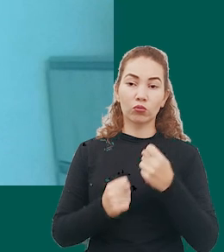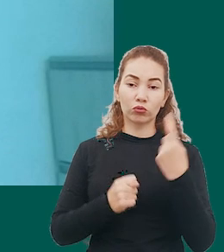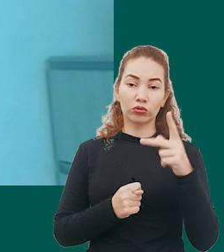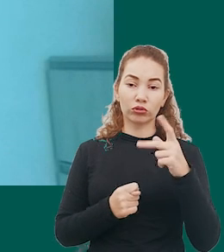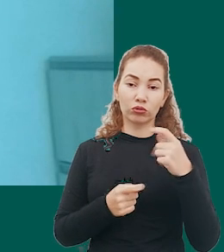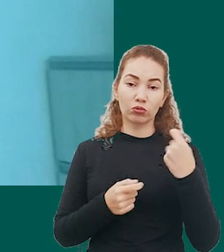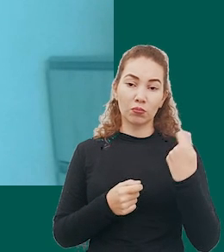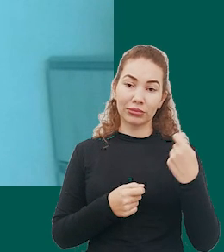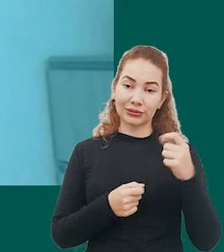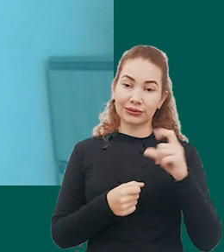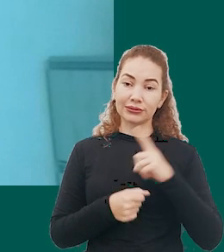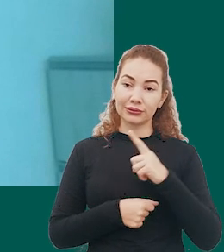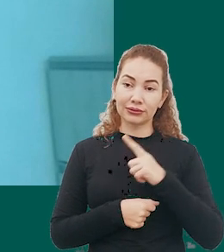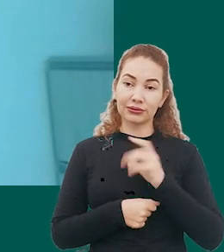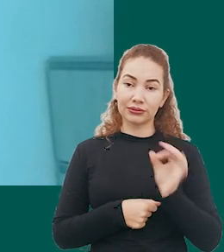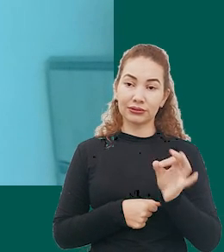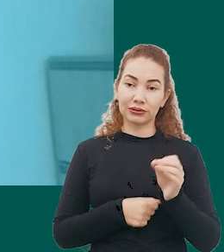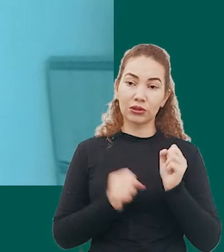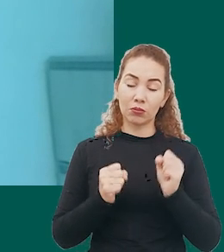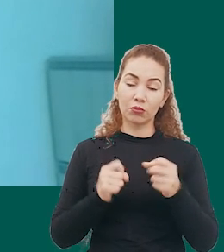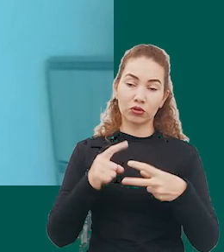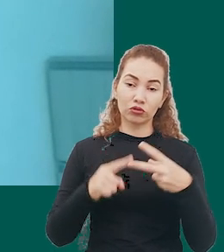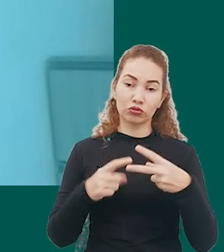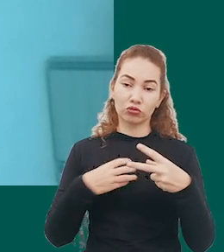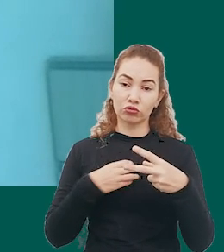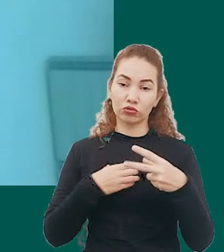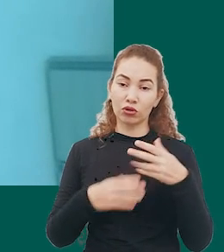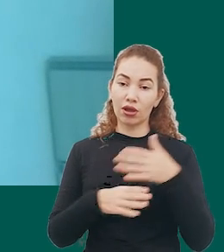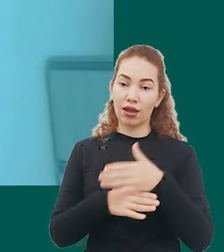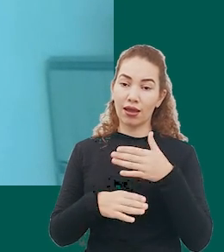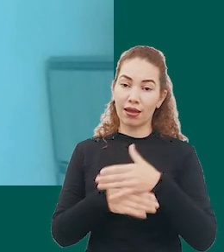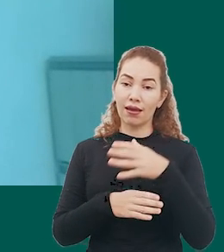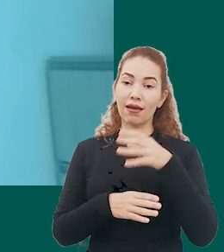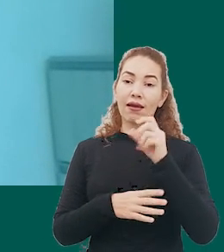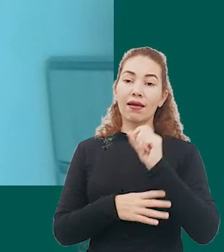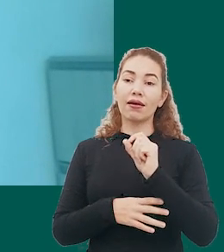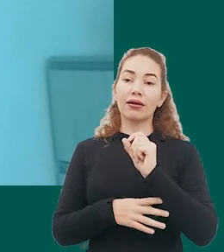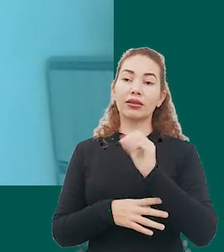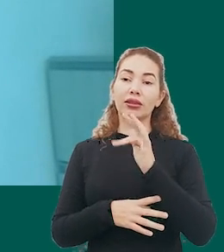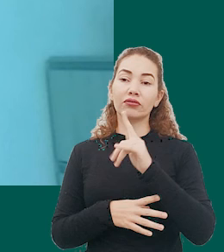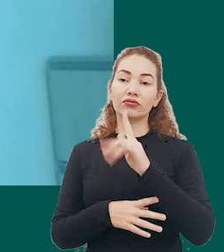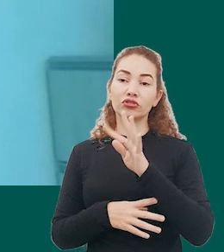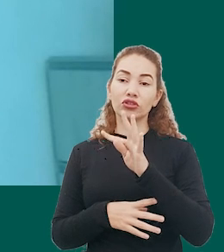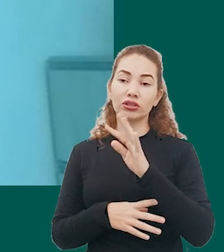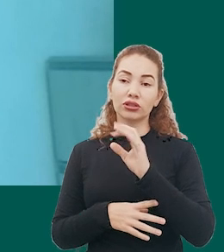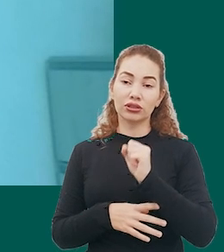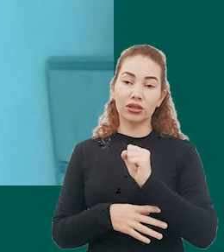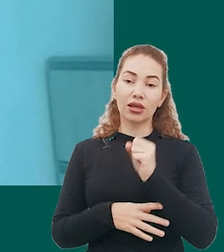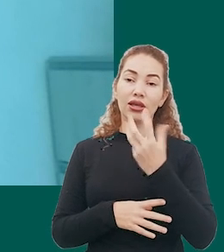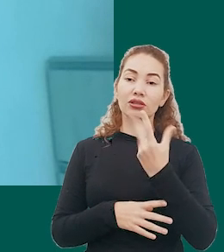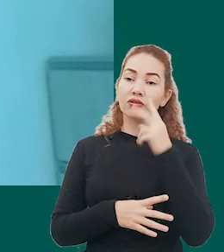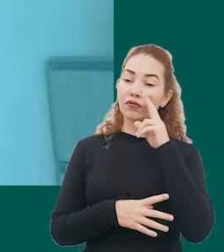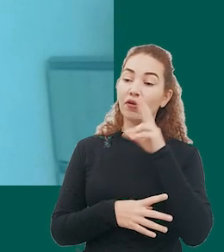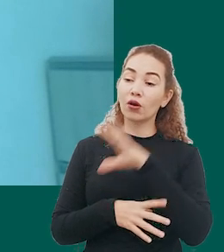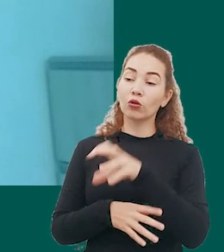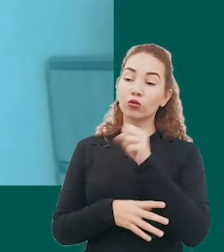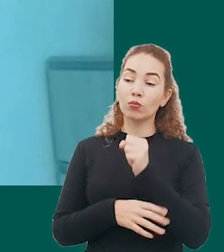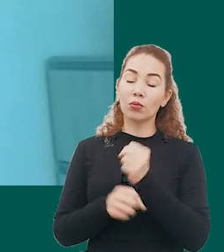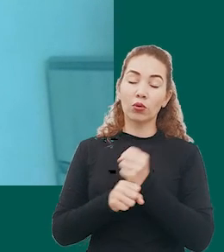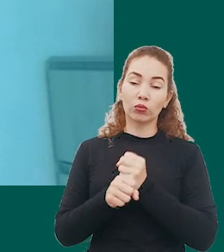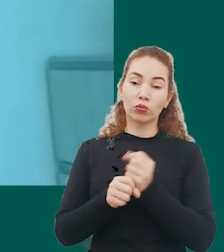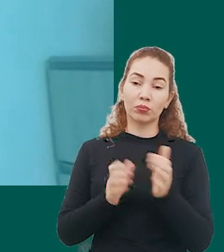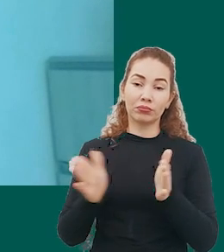ter, certo? E pode ser dessas duas formas: entrar lá na tua conta do FGTS e verificar daí os saques que tu fez durante o